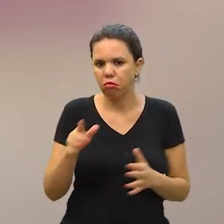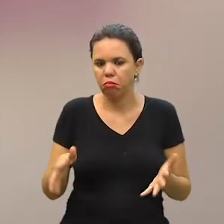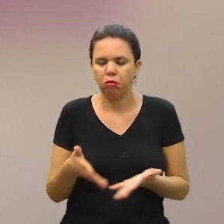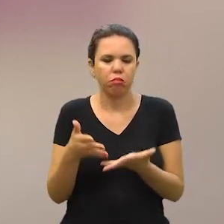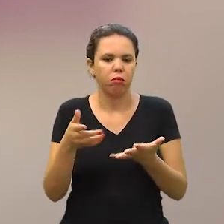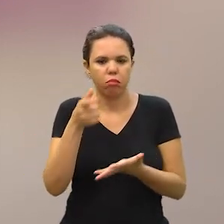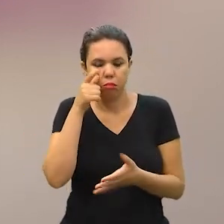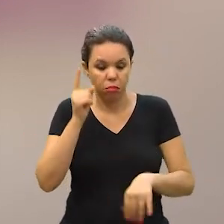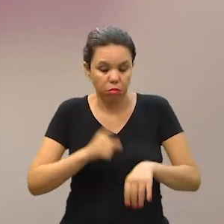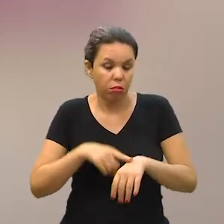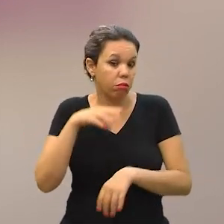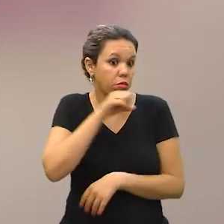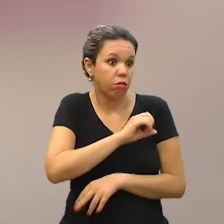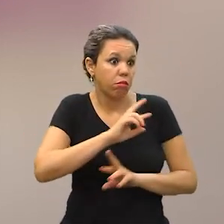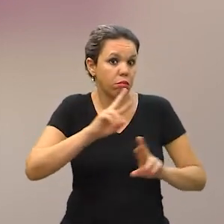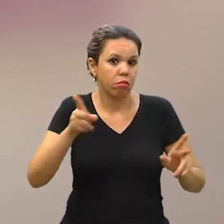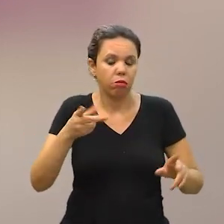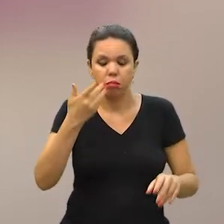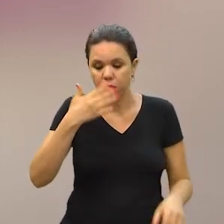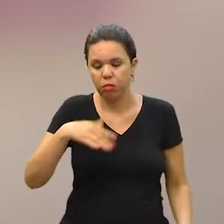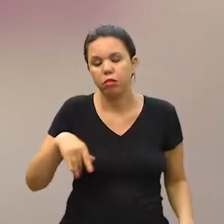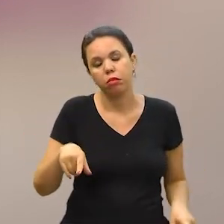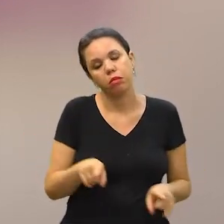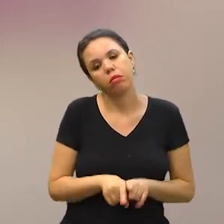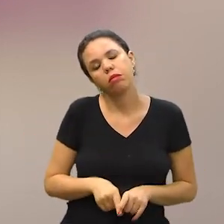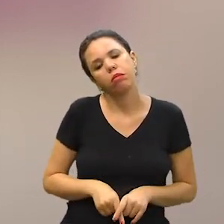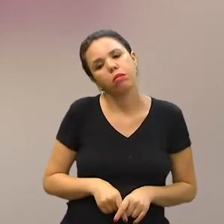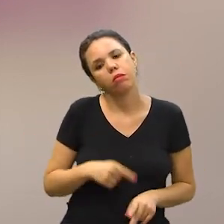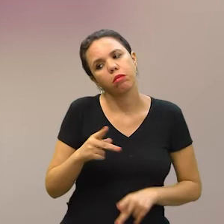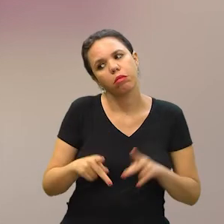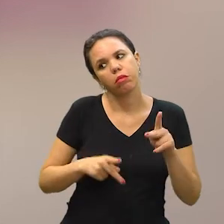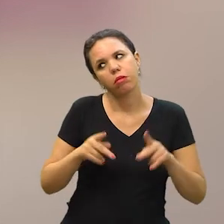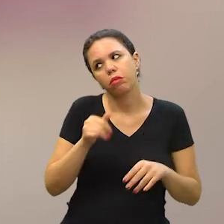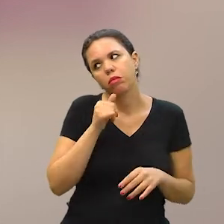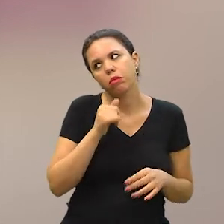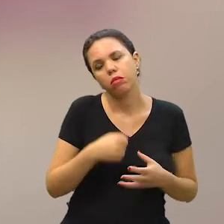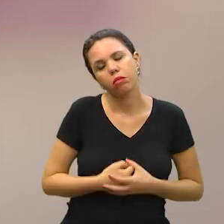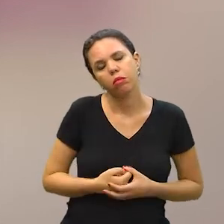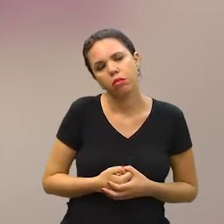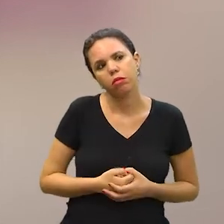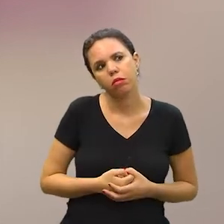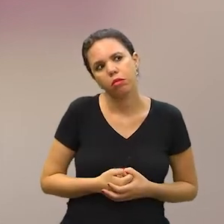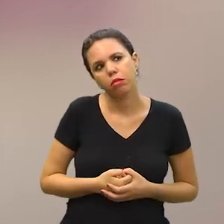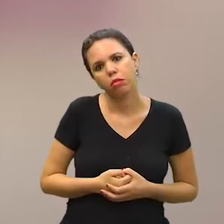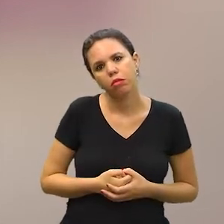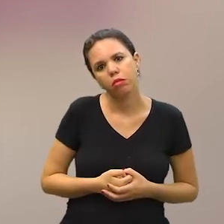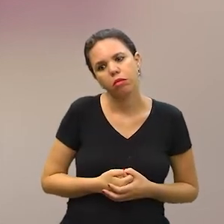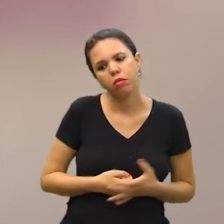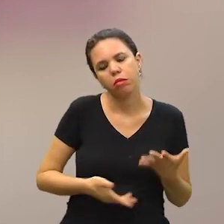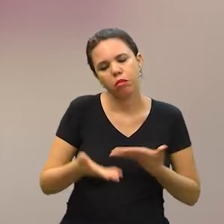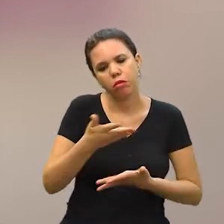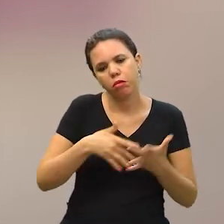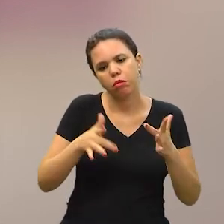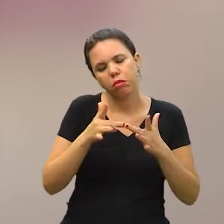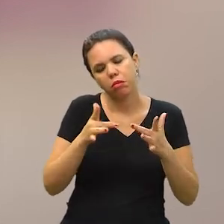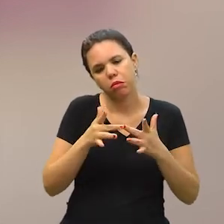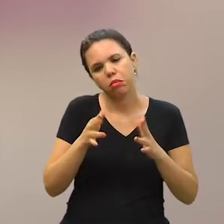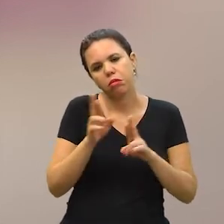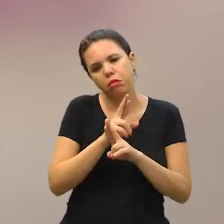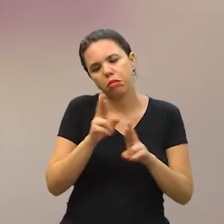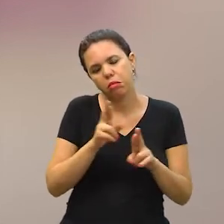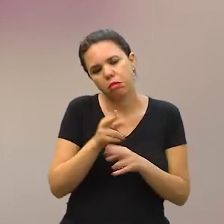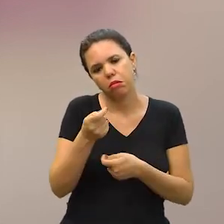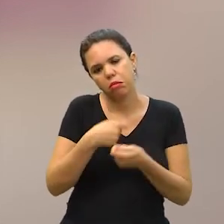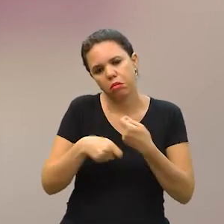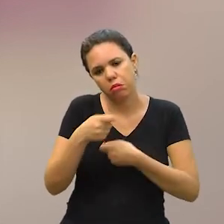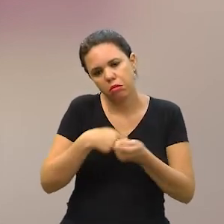psicoestimulante, a gente vê na hora a diferença, e a criança também. Agora, quando é mais aquela questão, por exemplo, de relacionamento, de